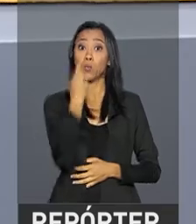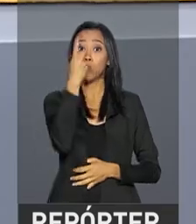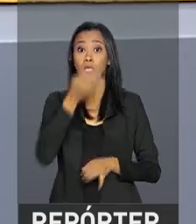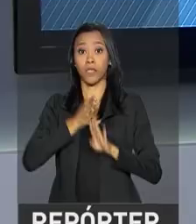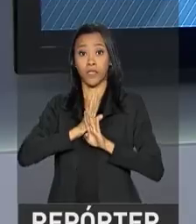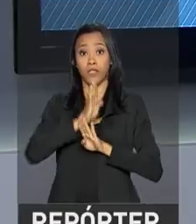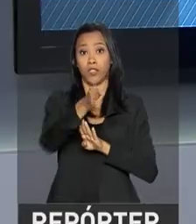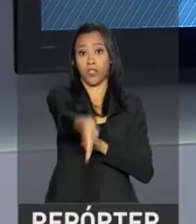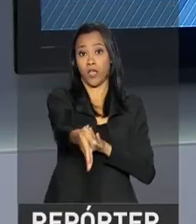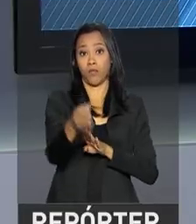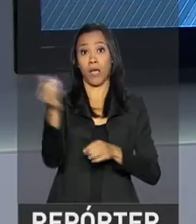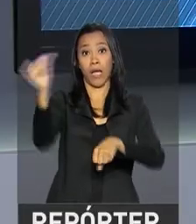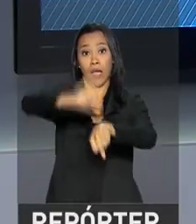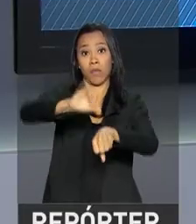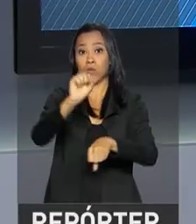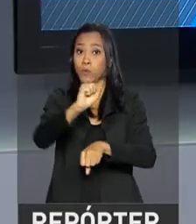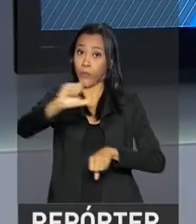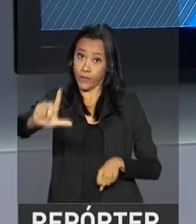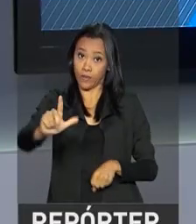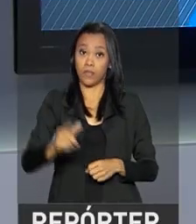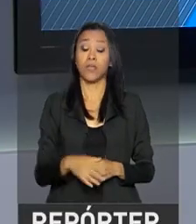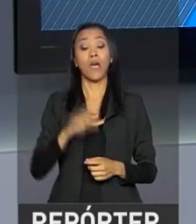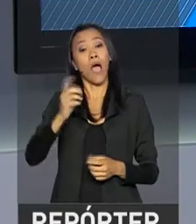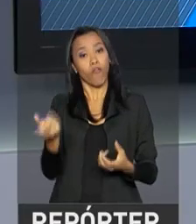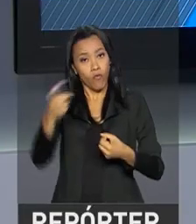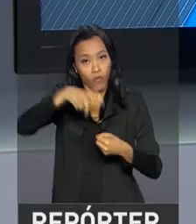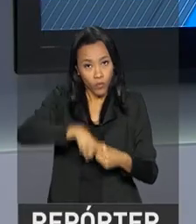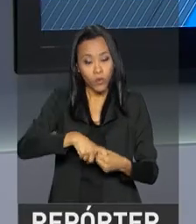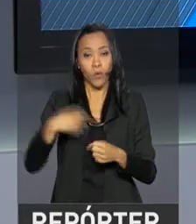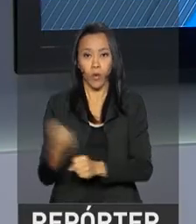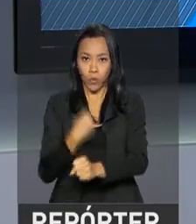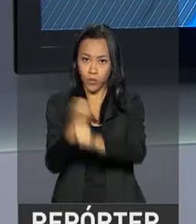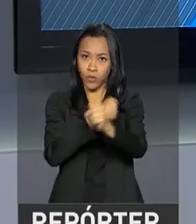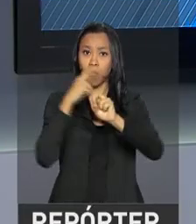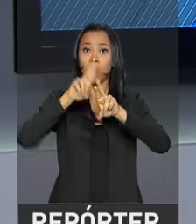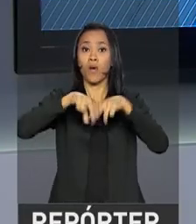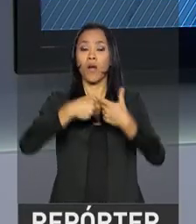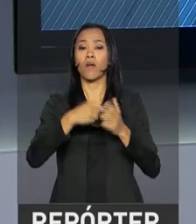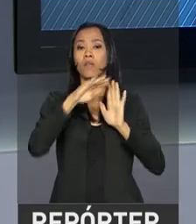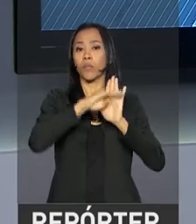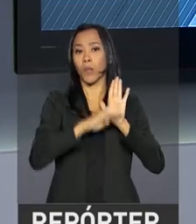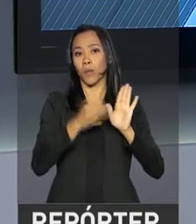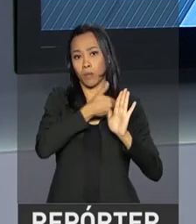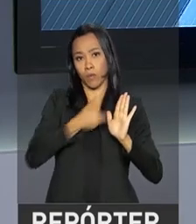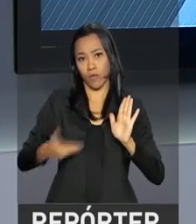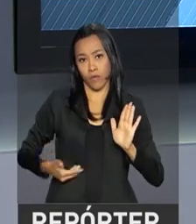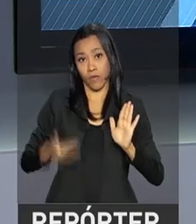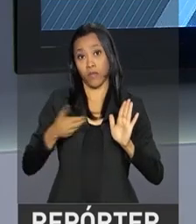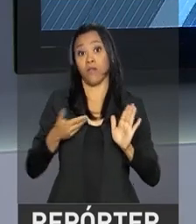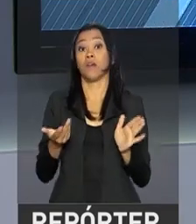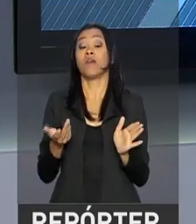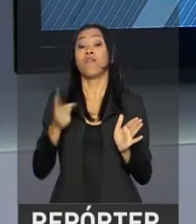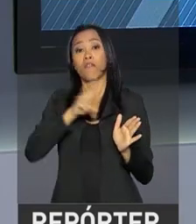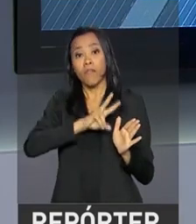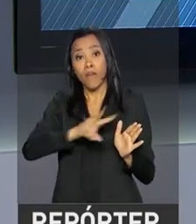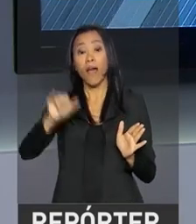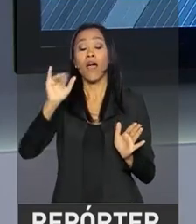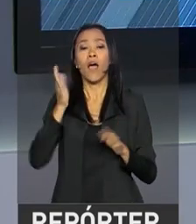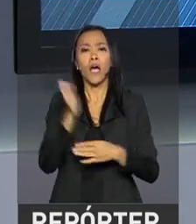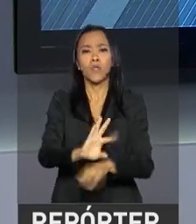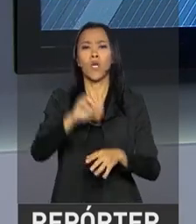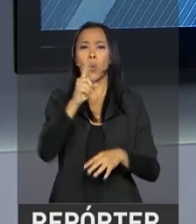luís a obra foi retomada e faz parte do programa avançar ela vai atender um milhão e meio de pessoas na região metropolitana